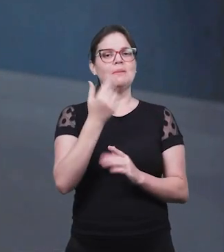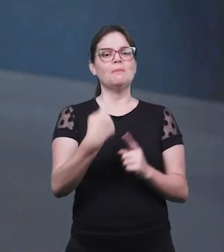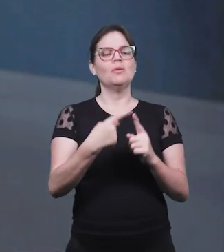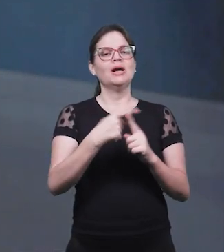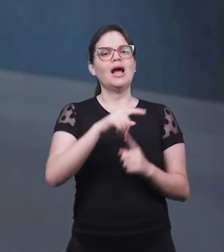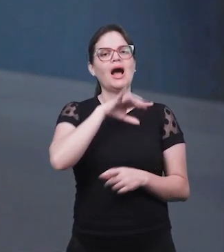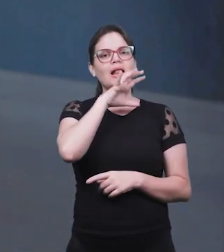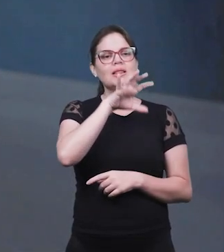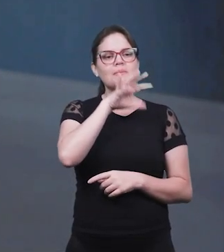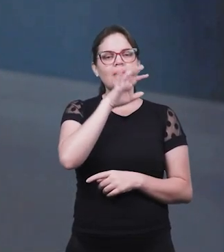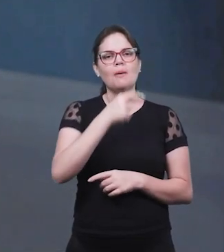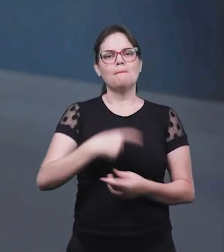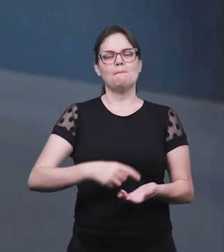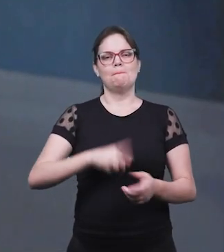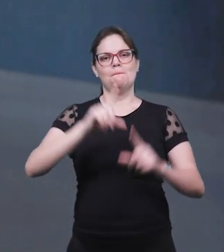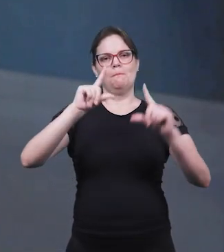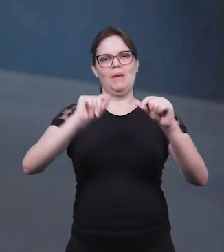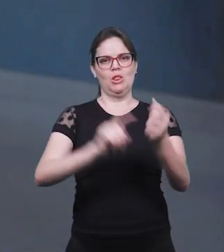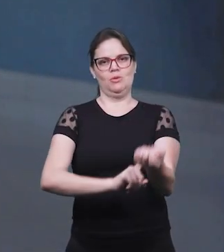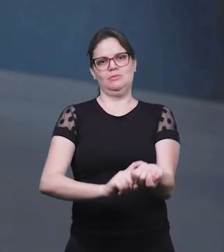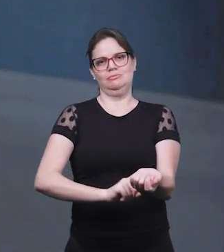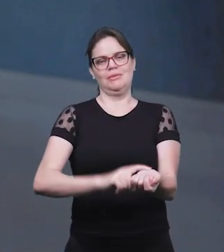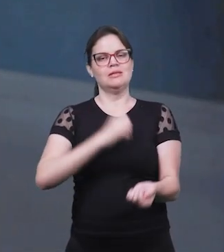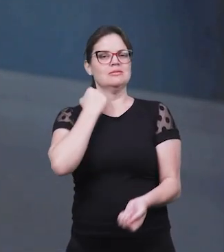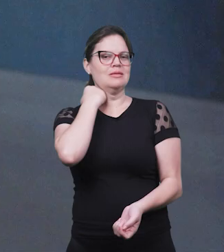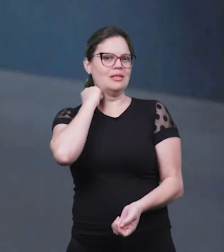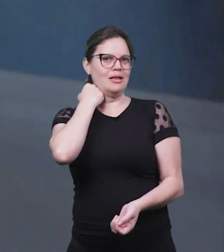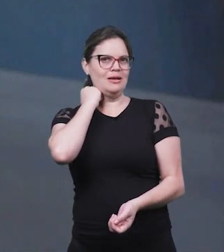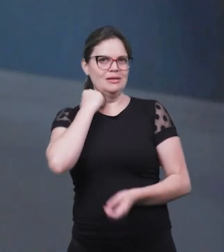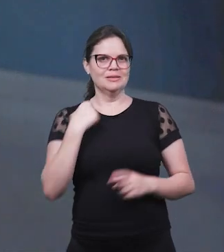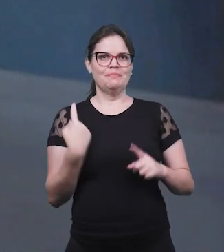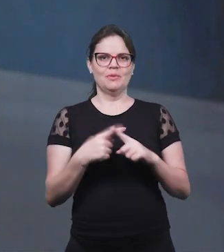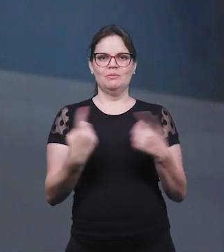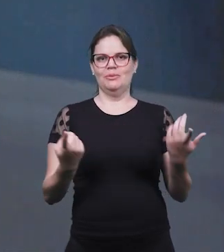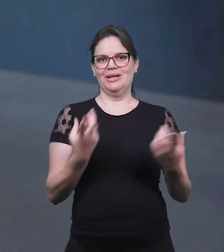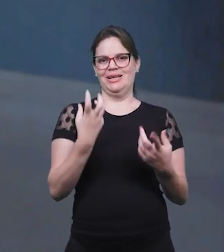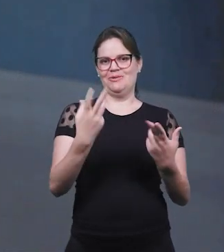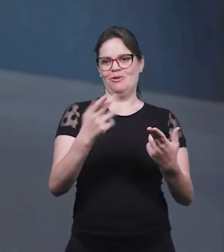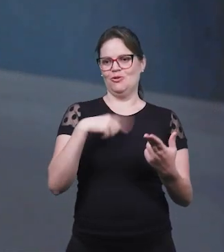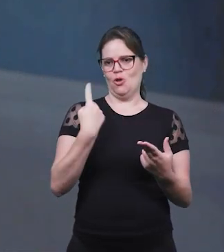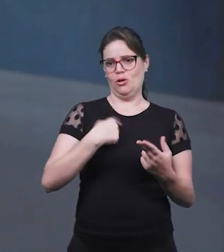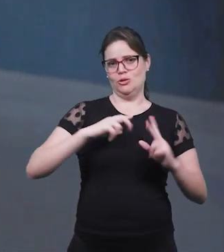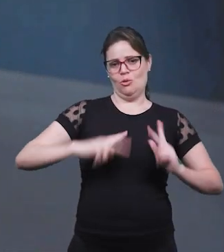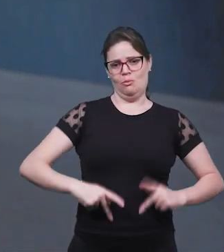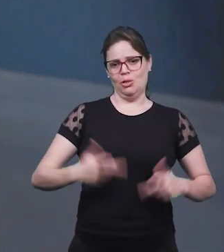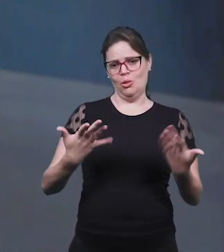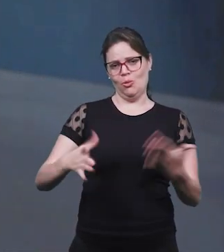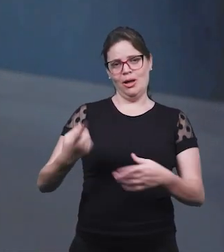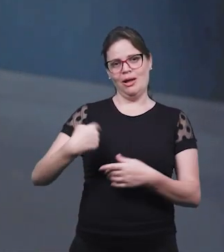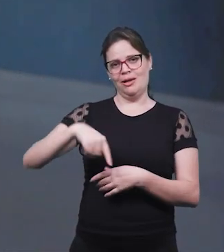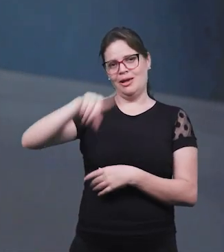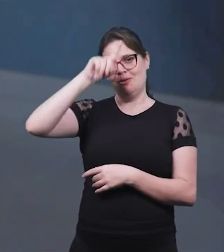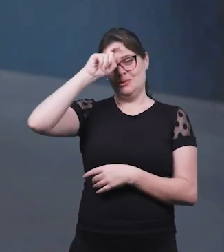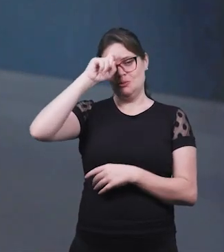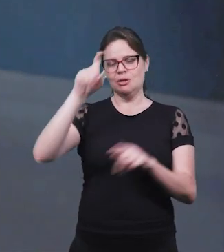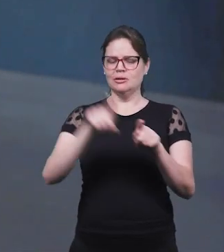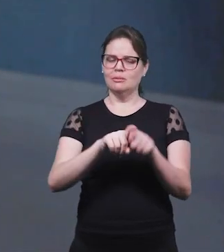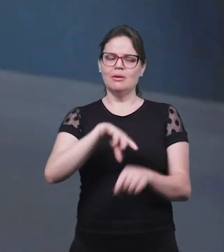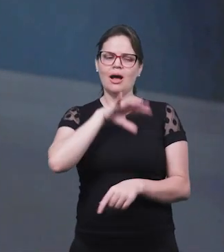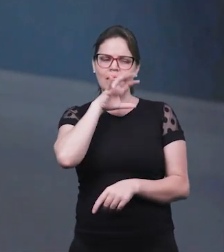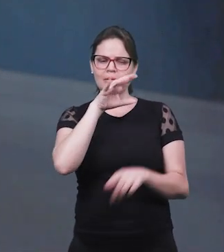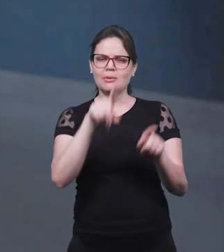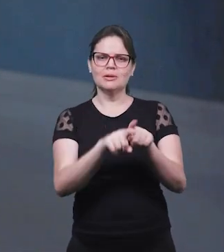quando estamos doentes, a última coisa que queremos é ir para o hospital, né? Ir para o médico. E o animal também,